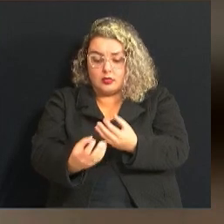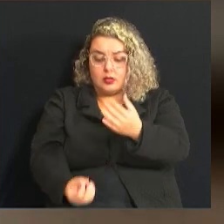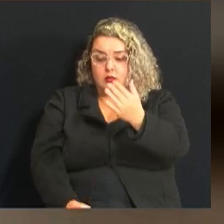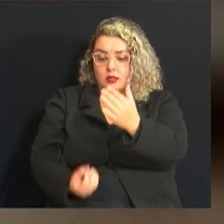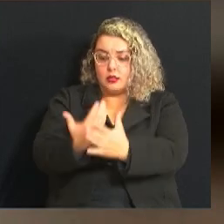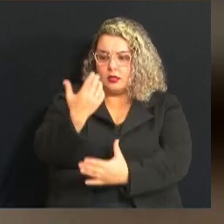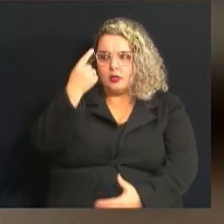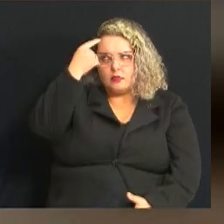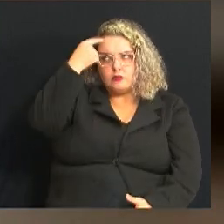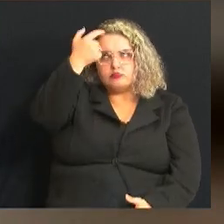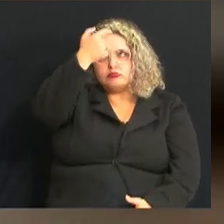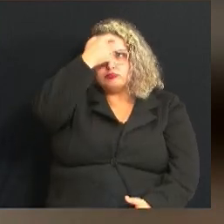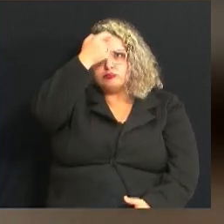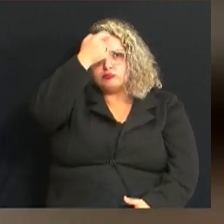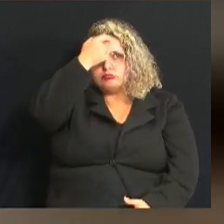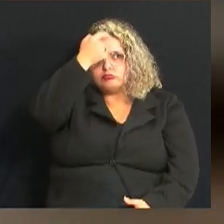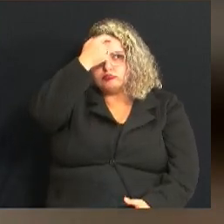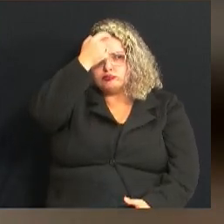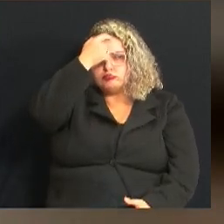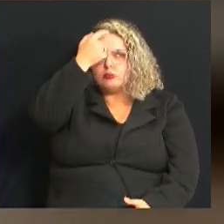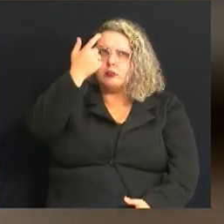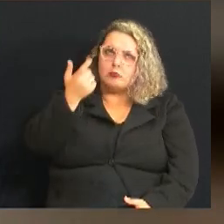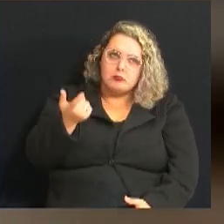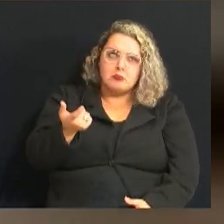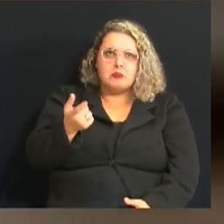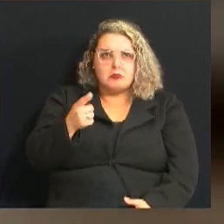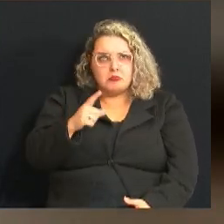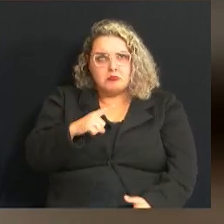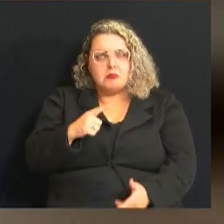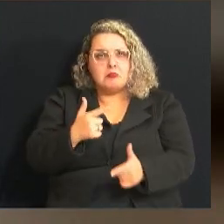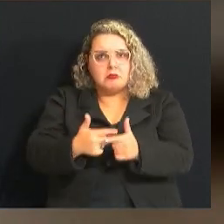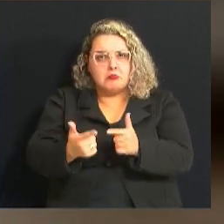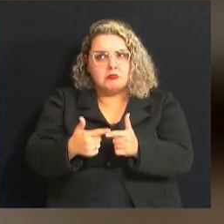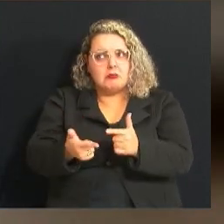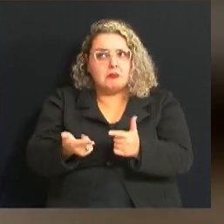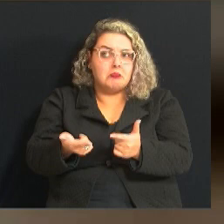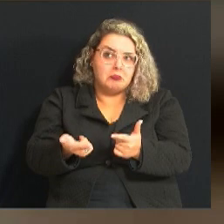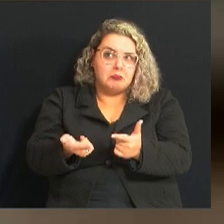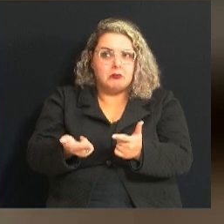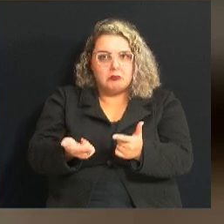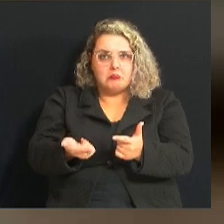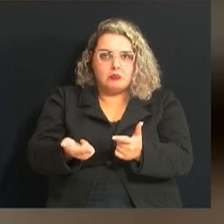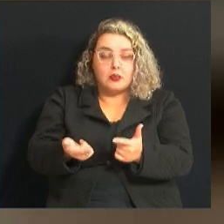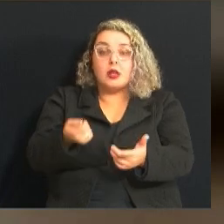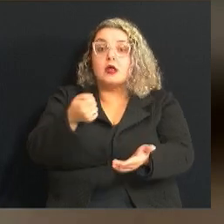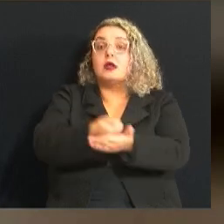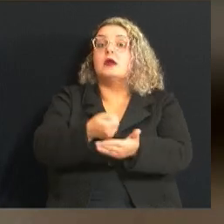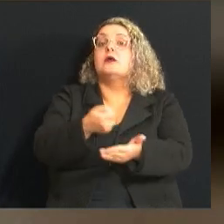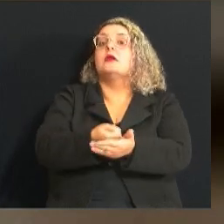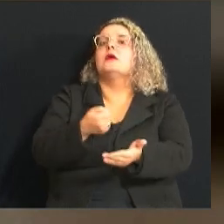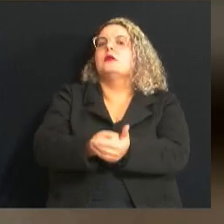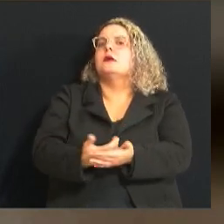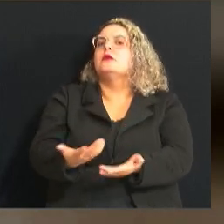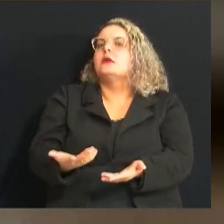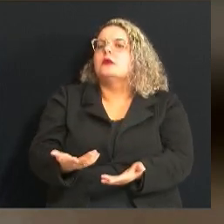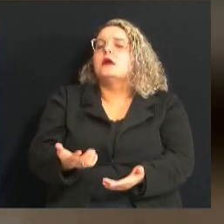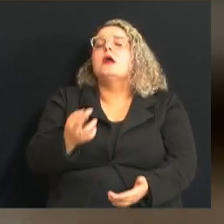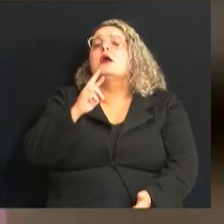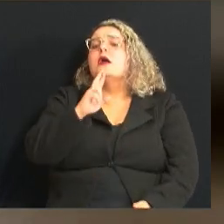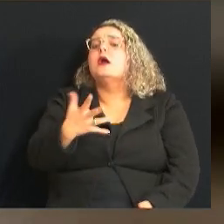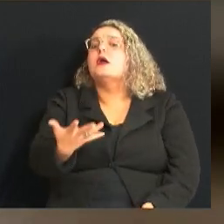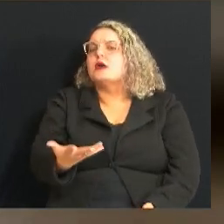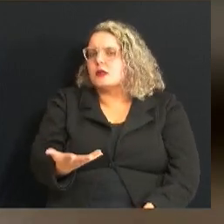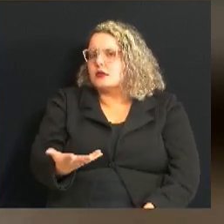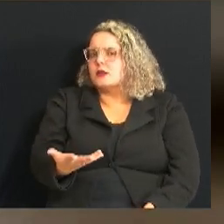uma conscientização que existe um problema. E é a partir dessa conscientização que vem a pressão, que vem a exigência, que vem as demandas para